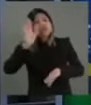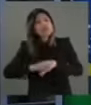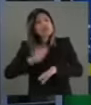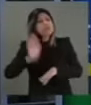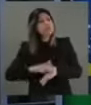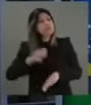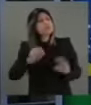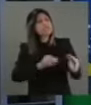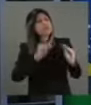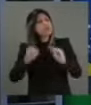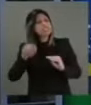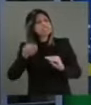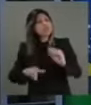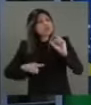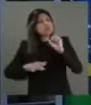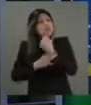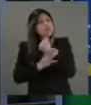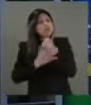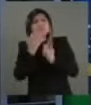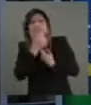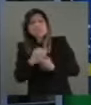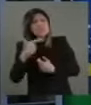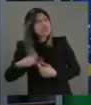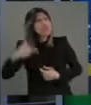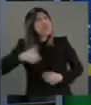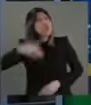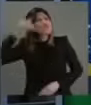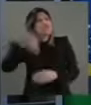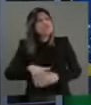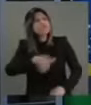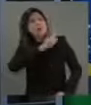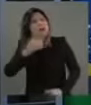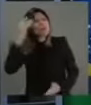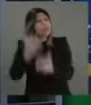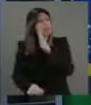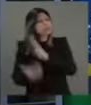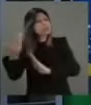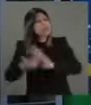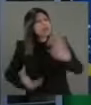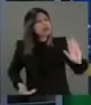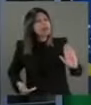trata sobre essa insegurança que é criada, eu vou votar para derrubar esse veto.